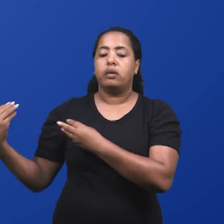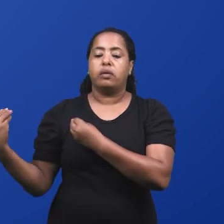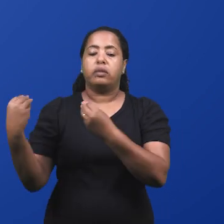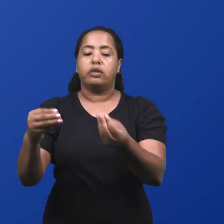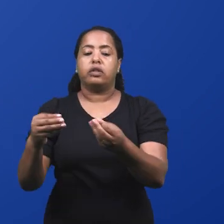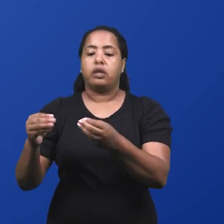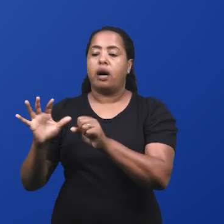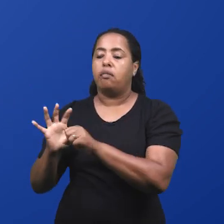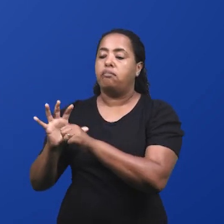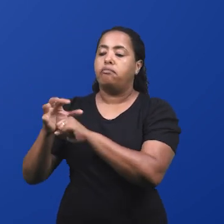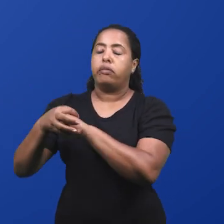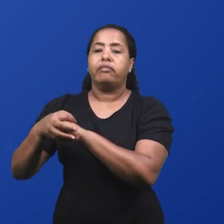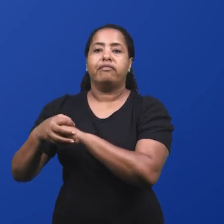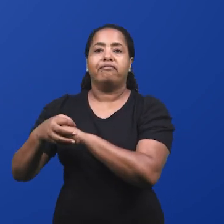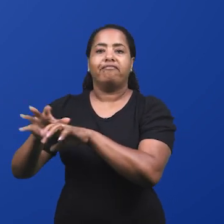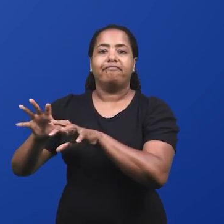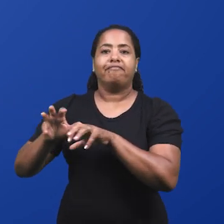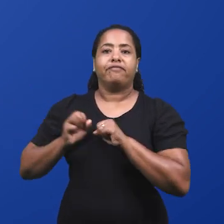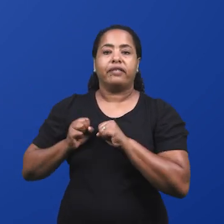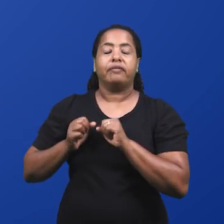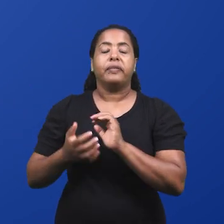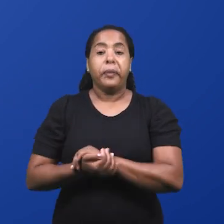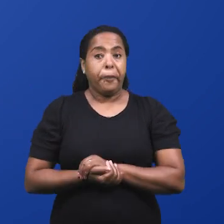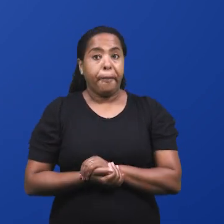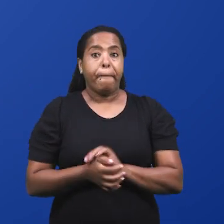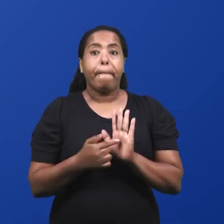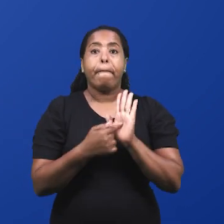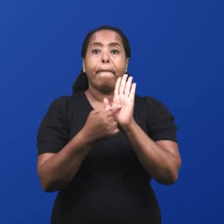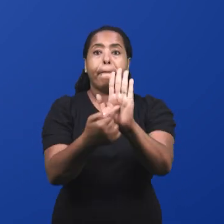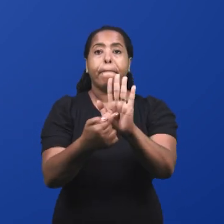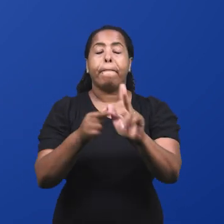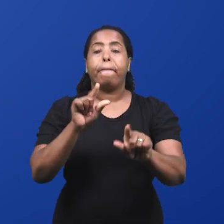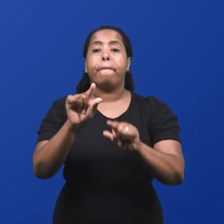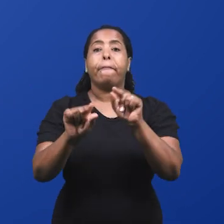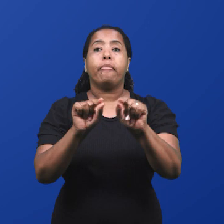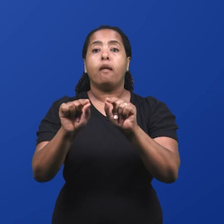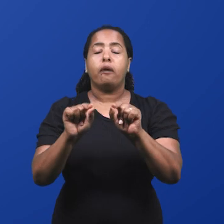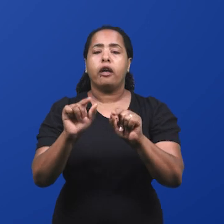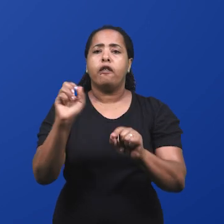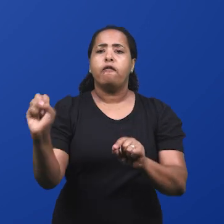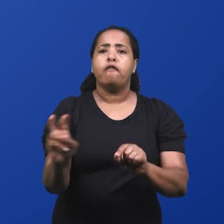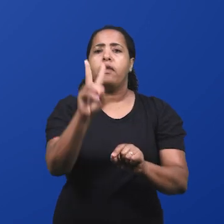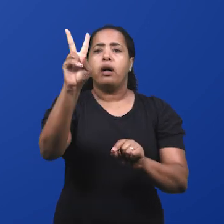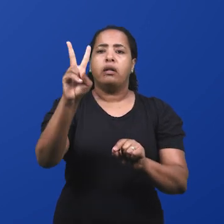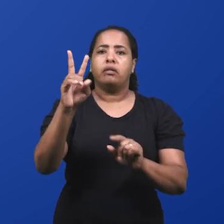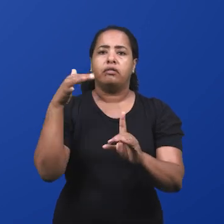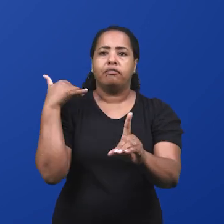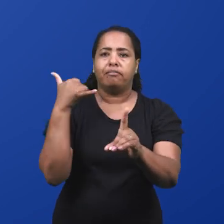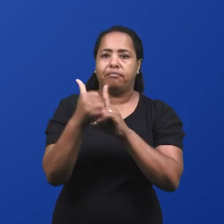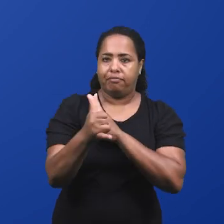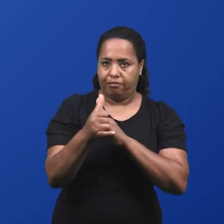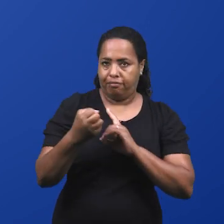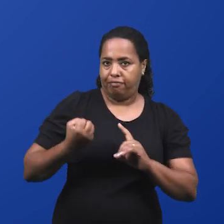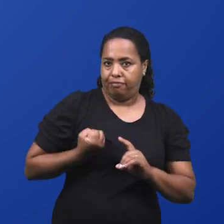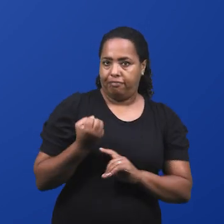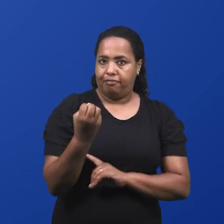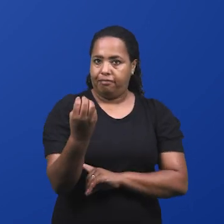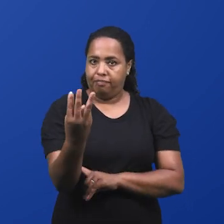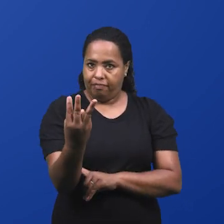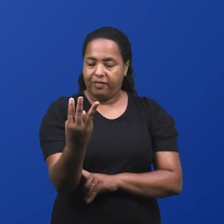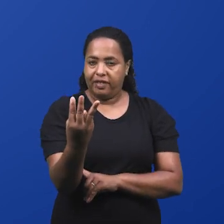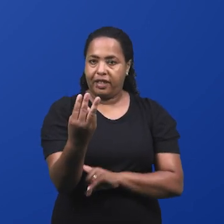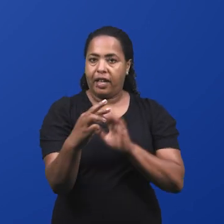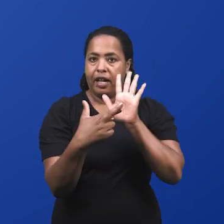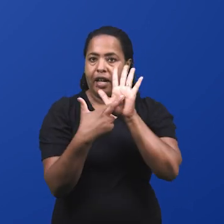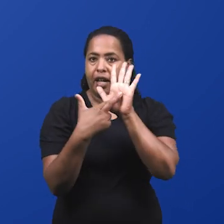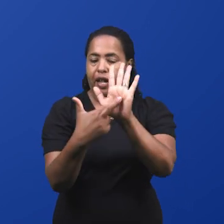que vos dá o Senhor, vosso Deus, para que a possuais. Aqui nos mostra